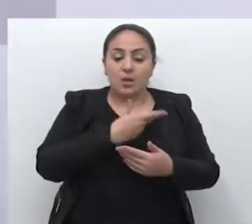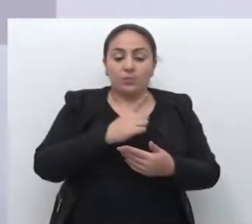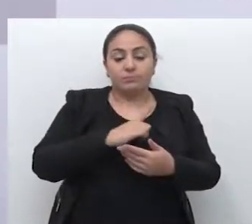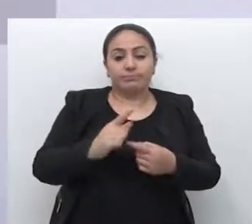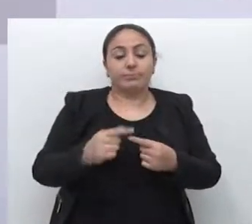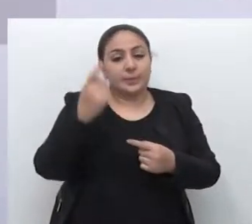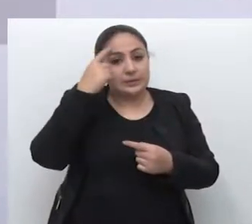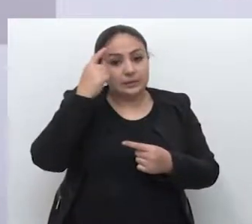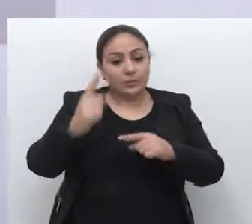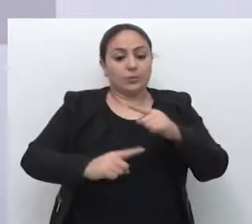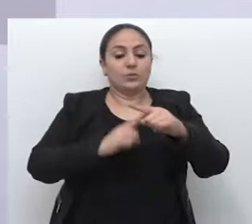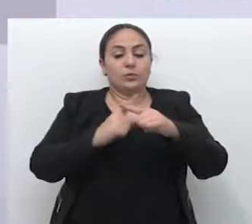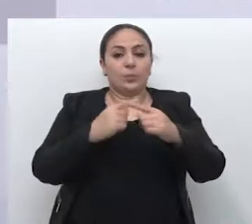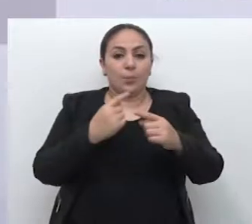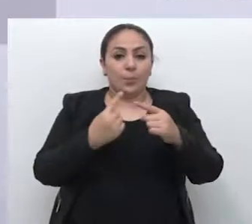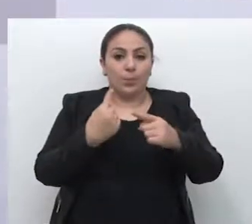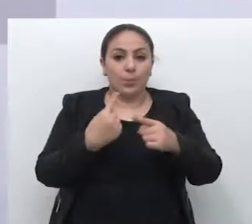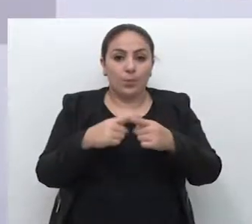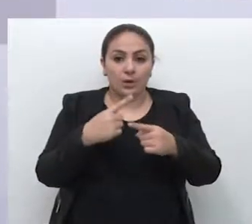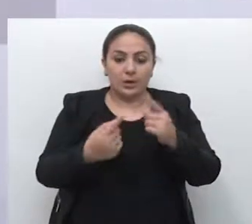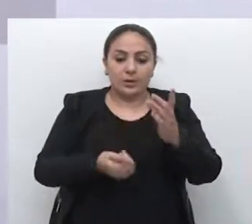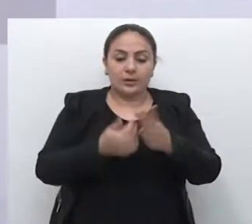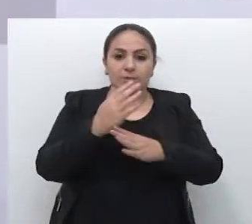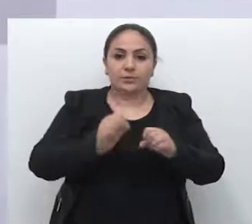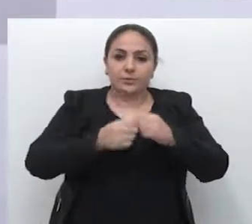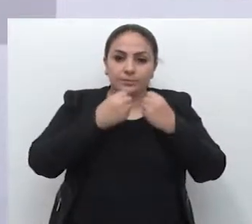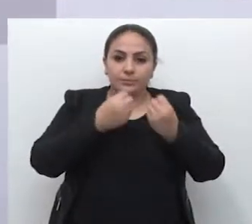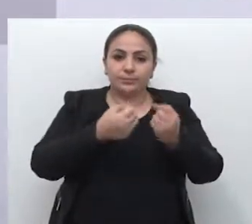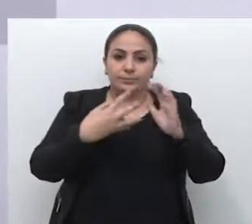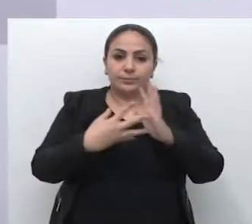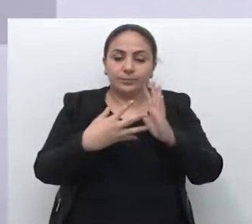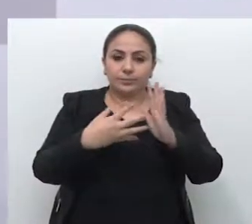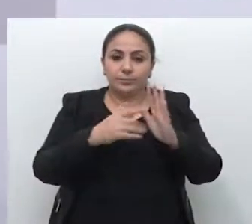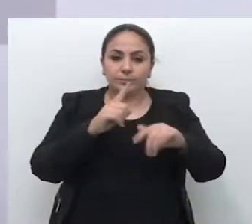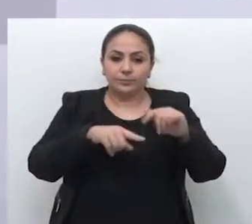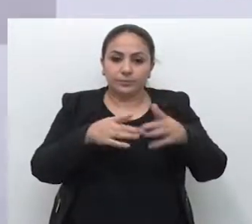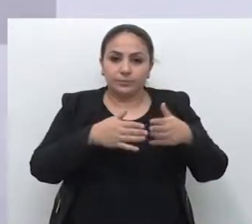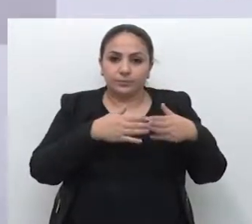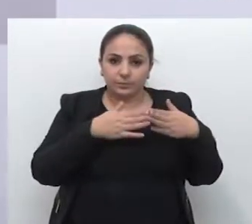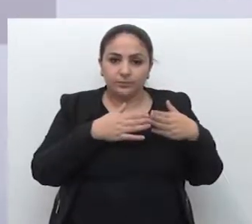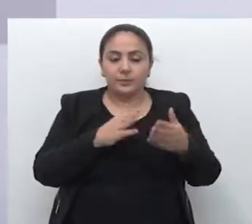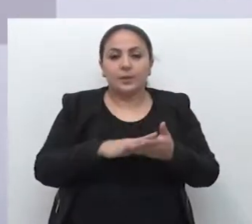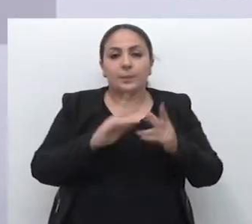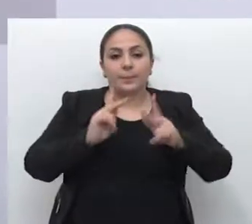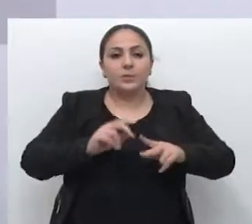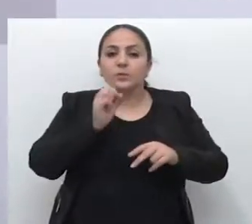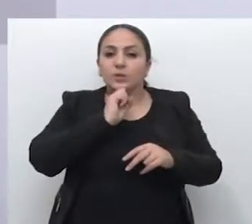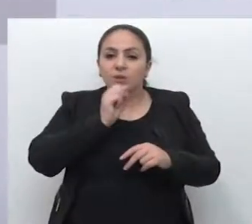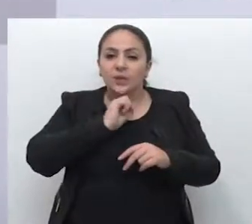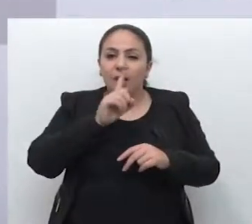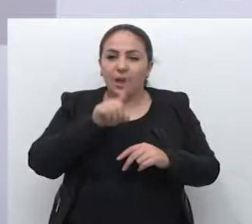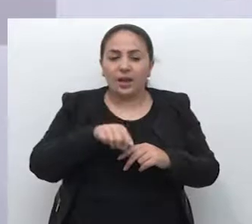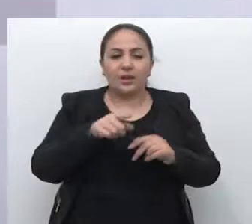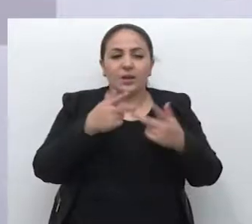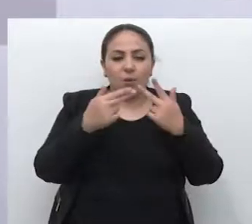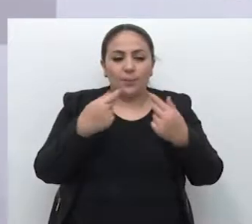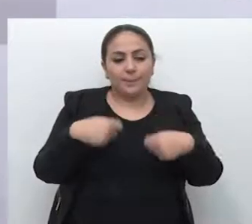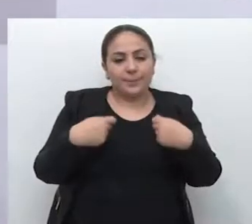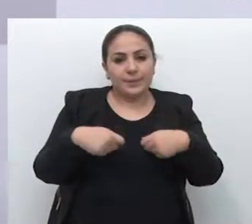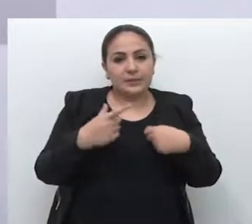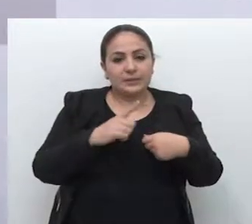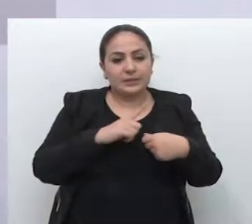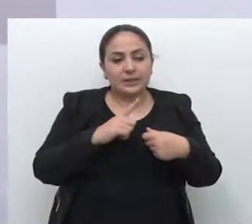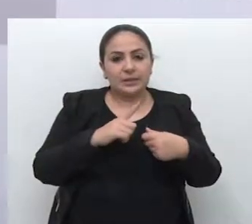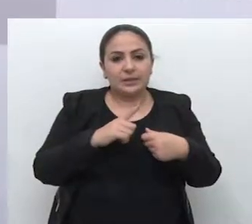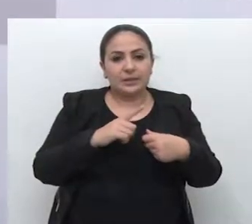bastante otimista que a criação de o fortalecimento da rede de proteção dos idosos,